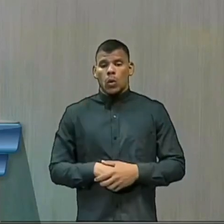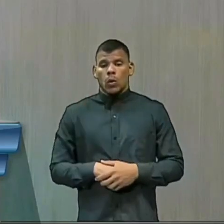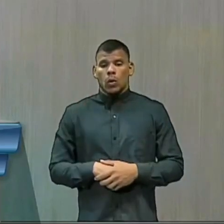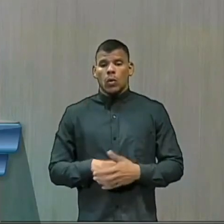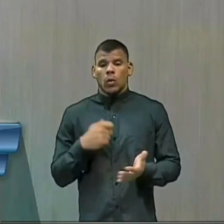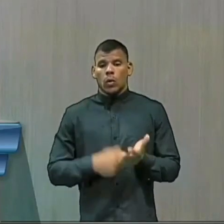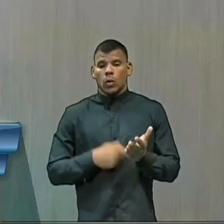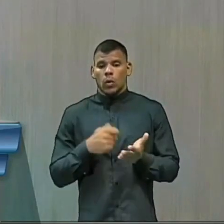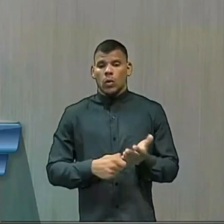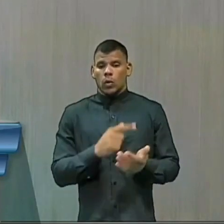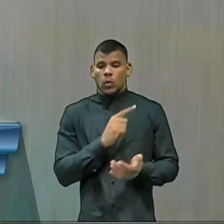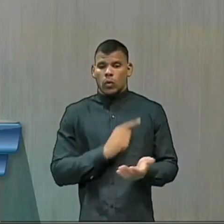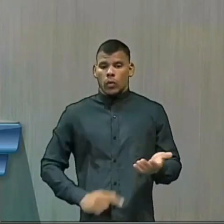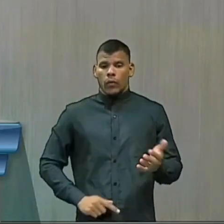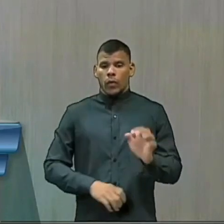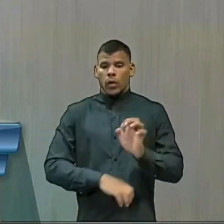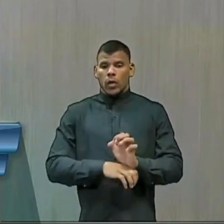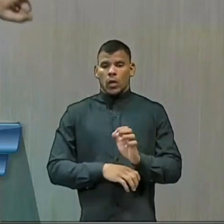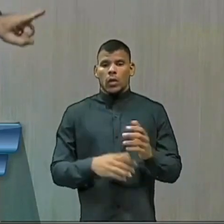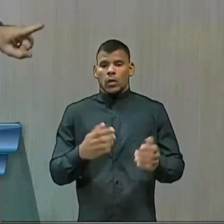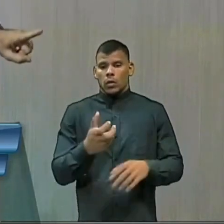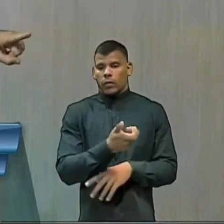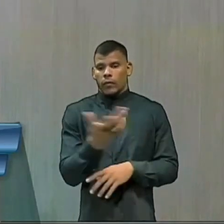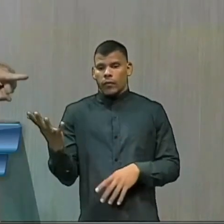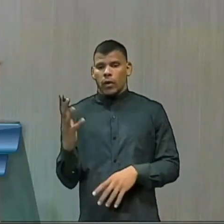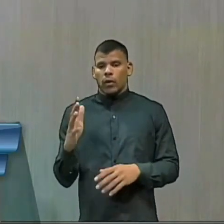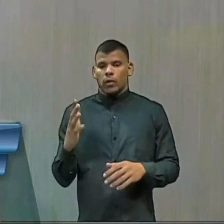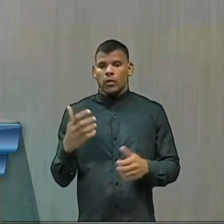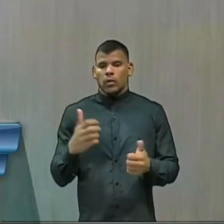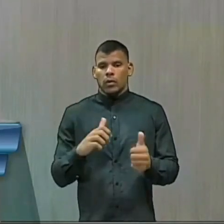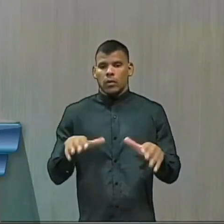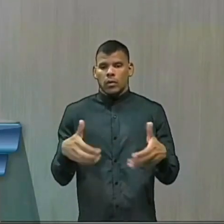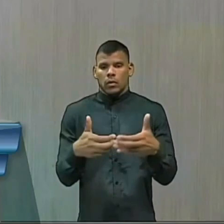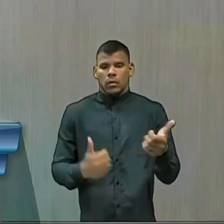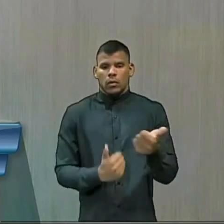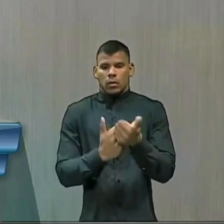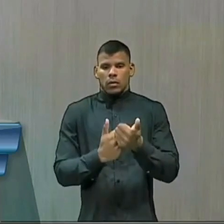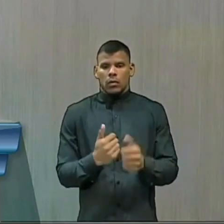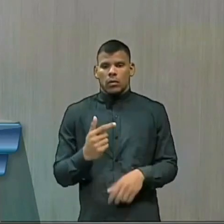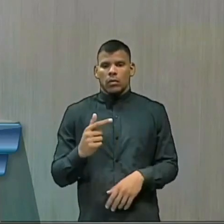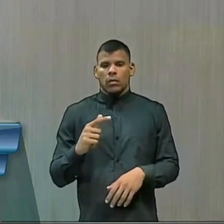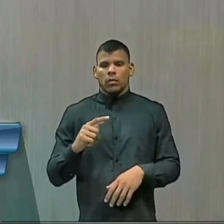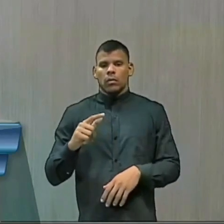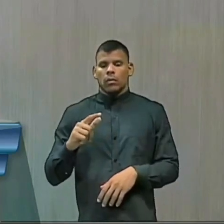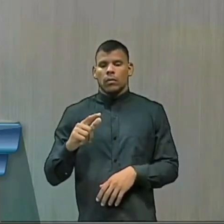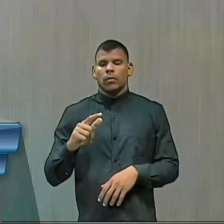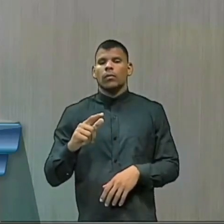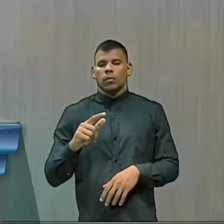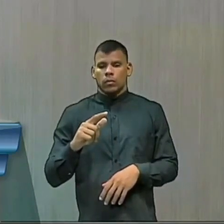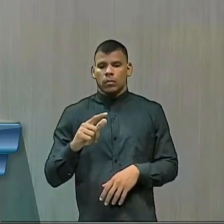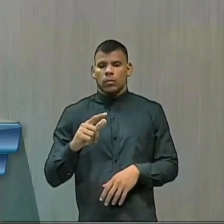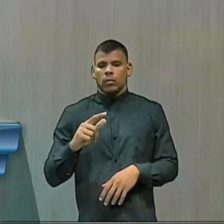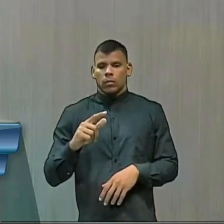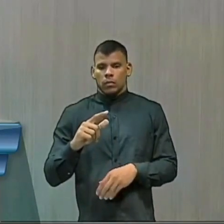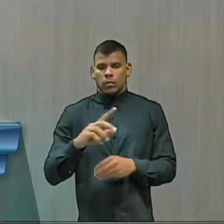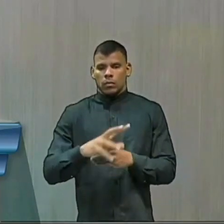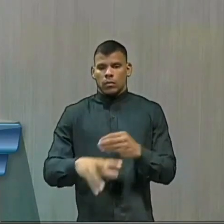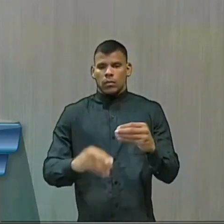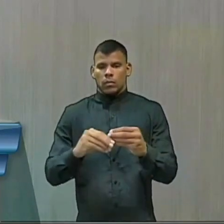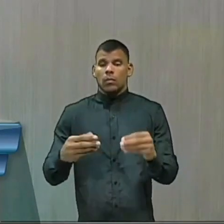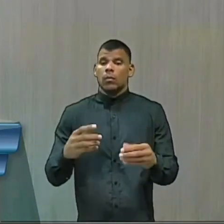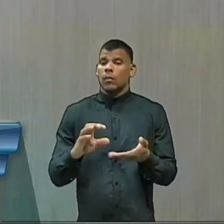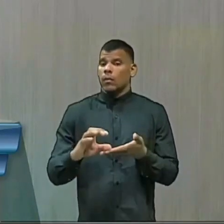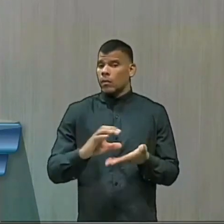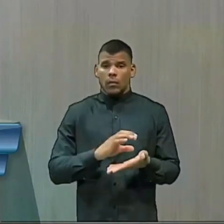exigir. Governo estadual, aqui tem vários deputados da base. Governo estadual, dê a sua